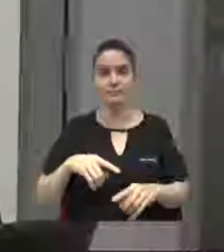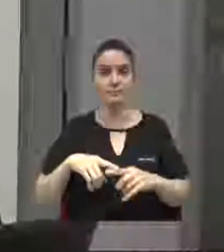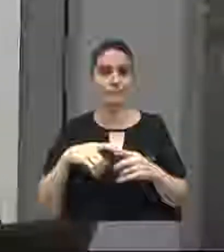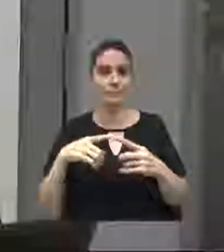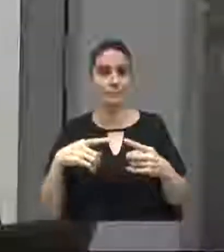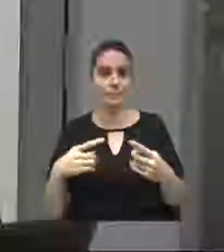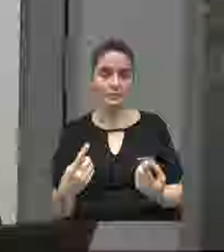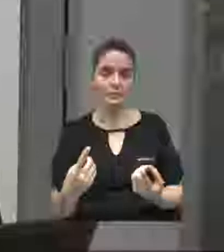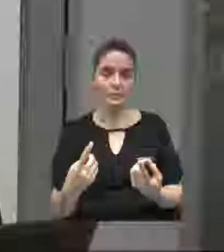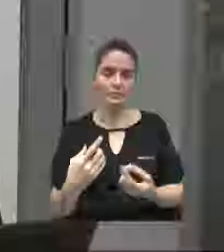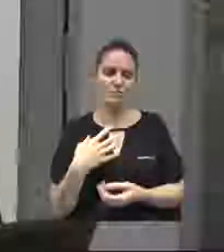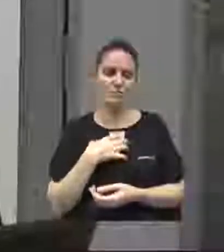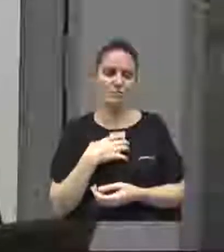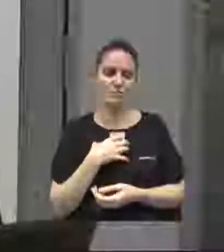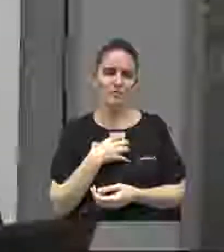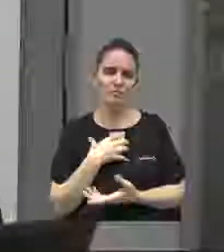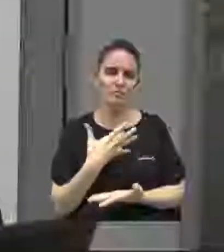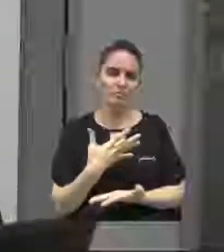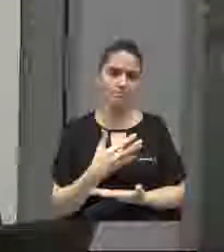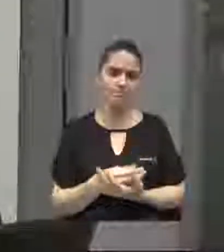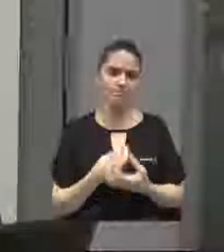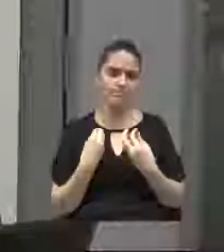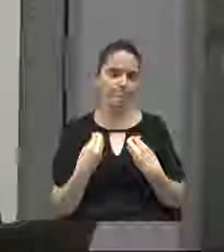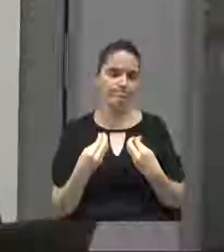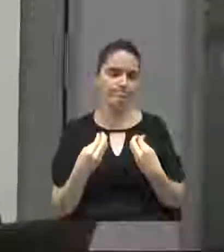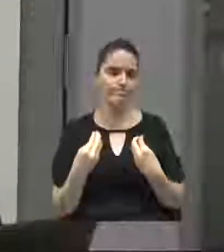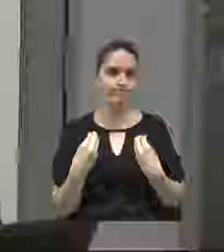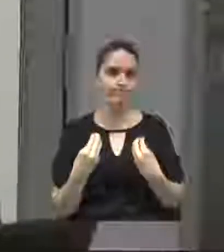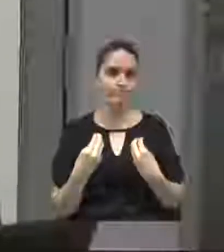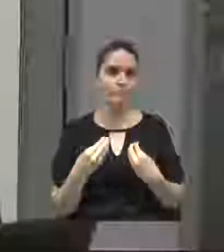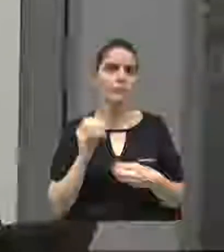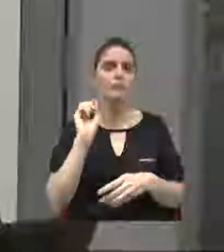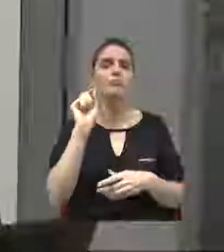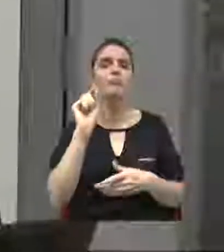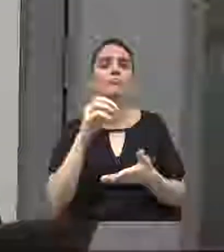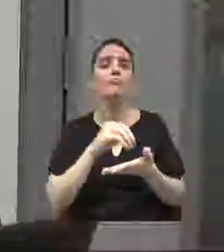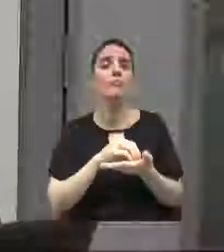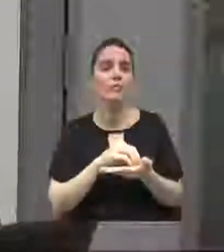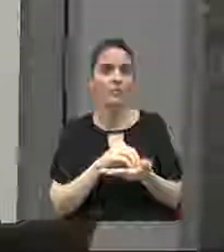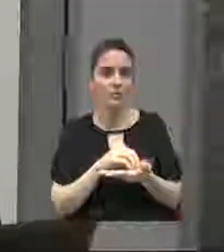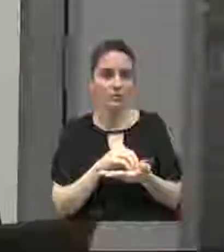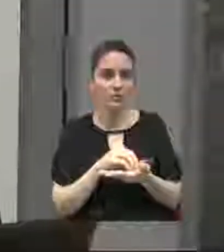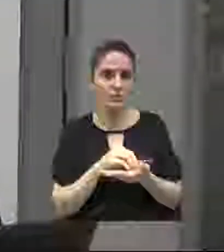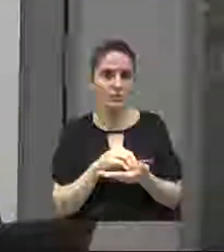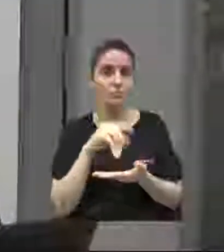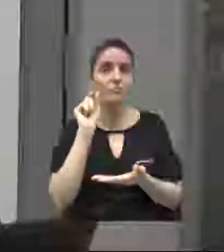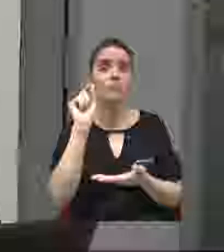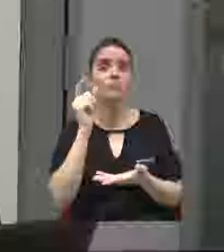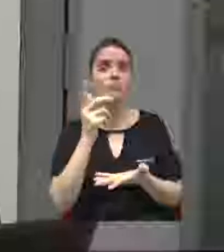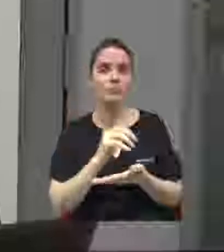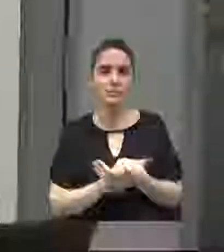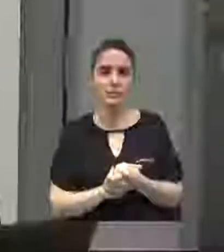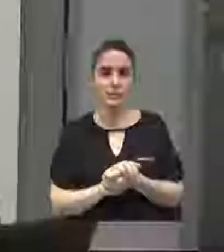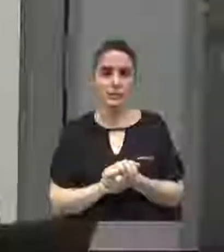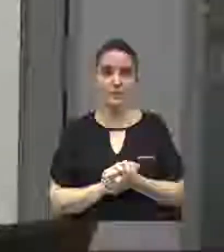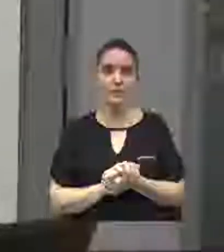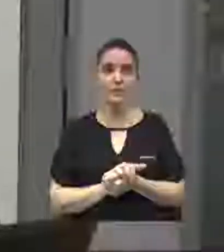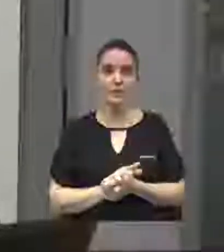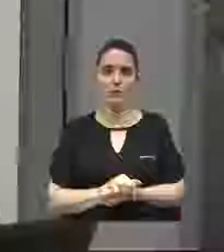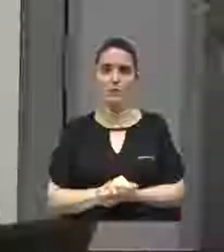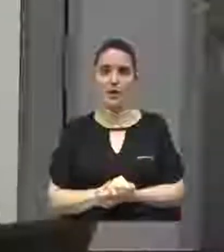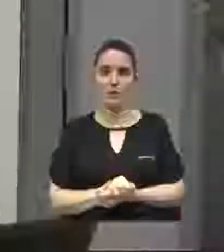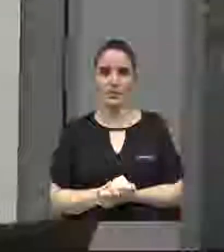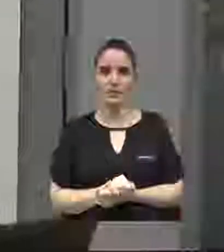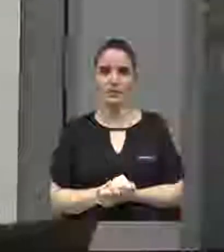repente esse sentimento, puxa vida, né? O que faltou? Qual a argumentação mais faltou por ter apresentado um